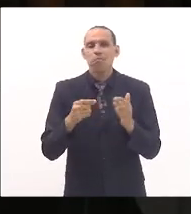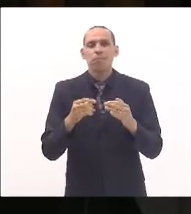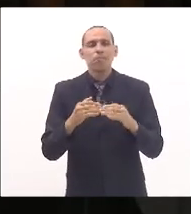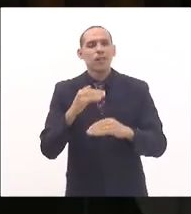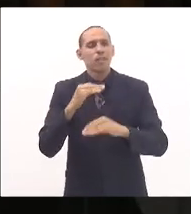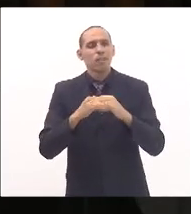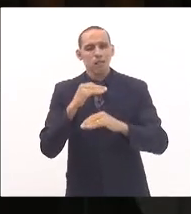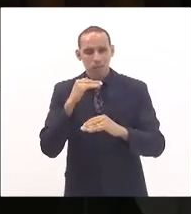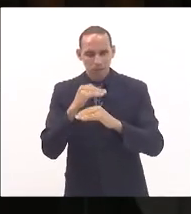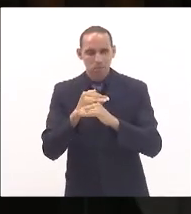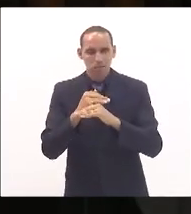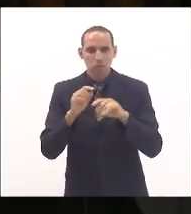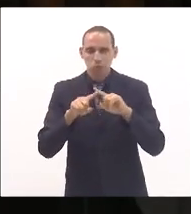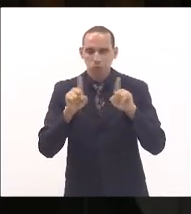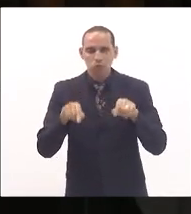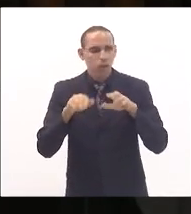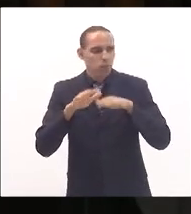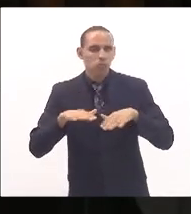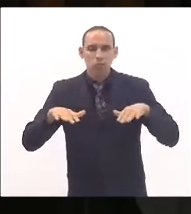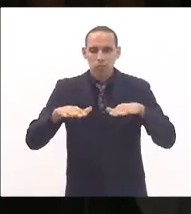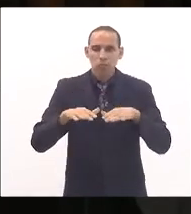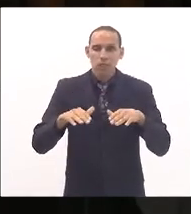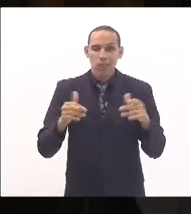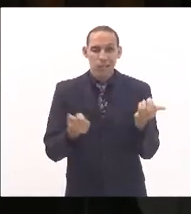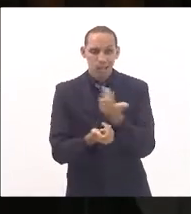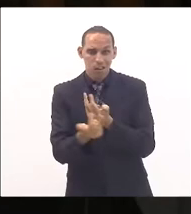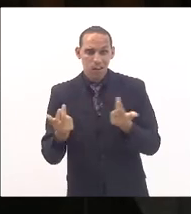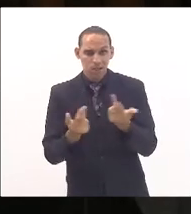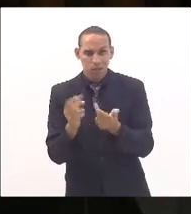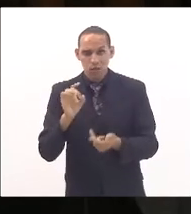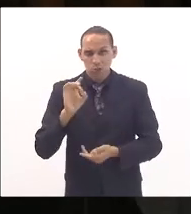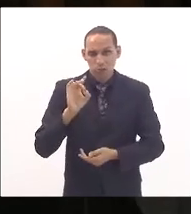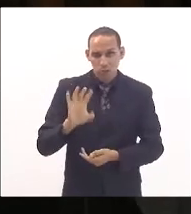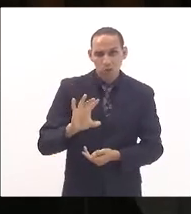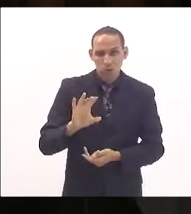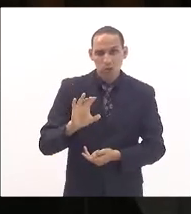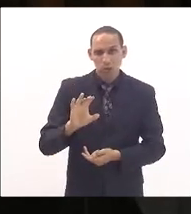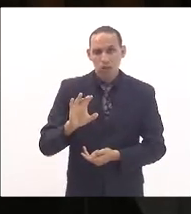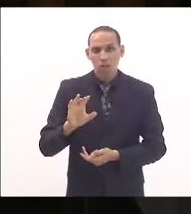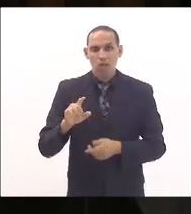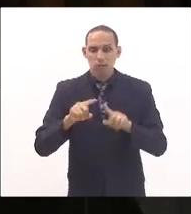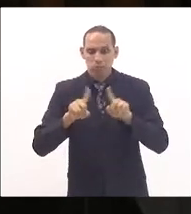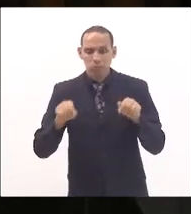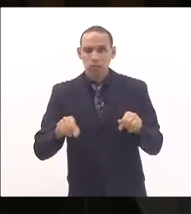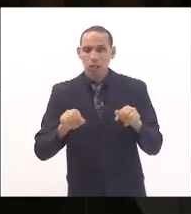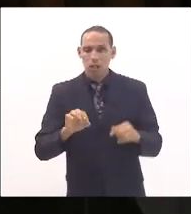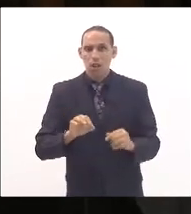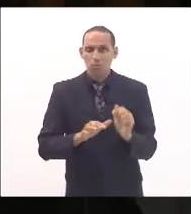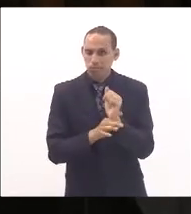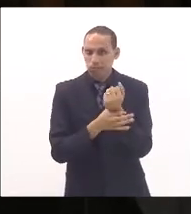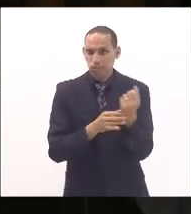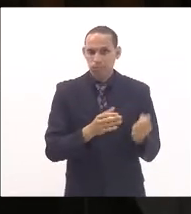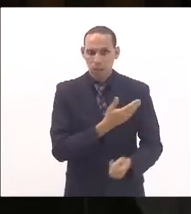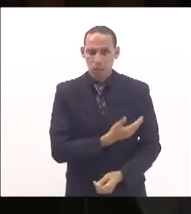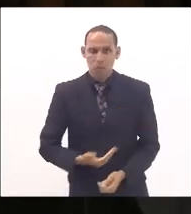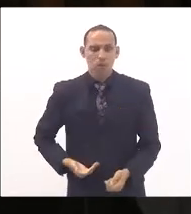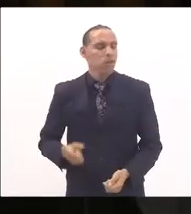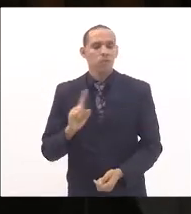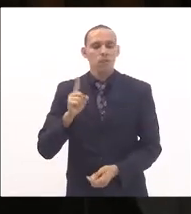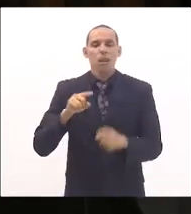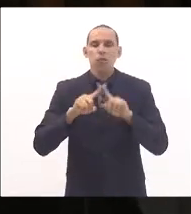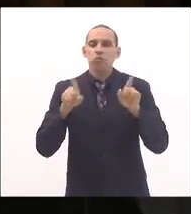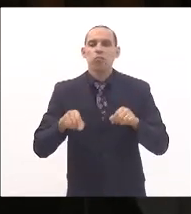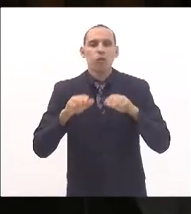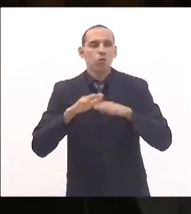entre o conjunto dos servidores e que essa isonomia ela não tem que se dar só entre os servidores da segurança pública, tem que se dar entre o conjunto dos servidores públicos.